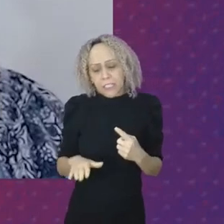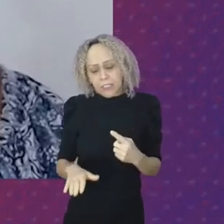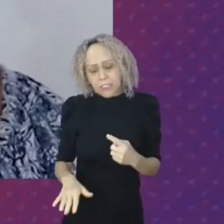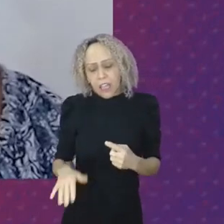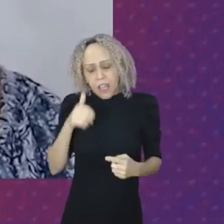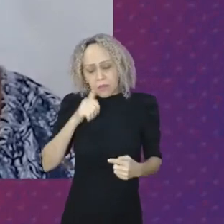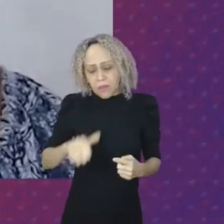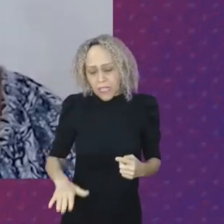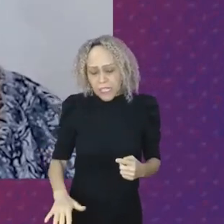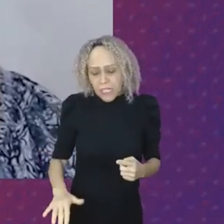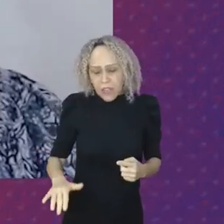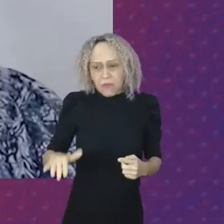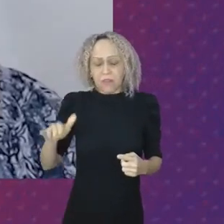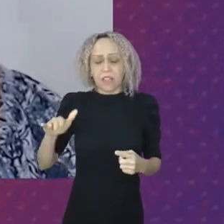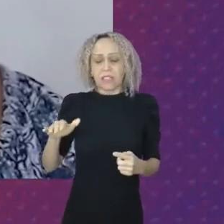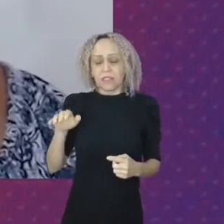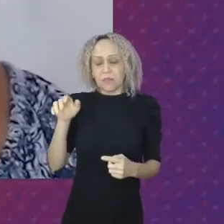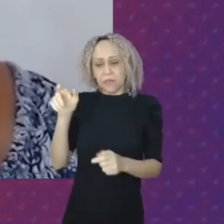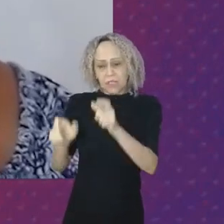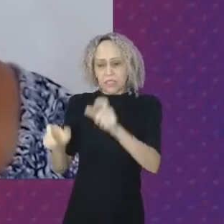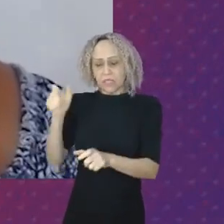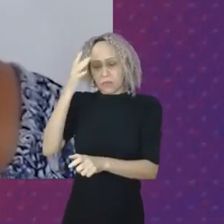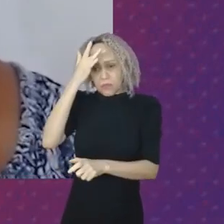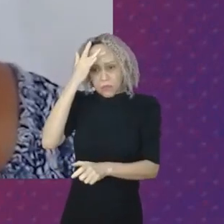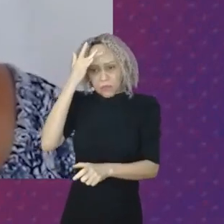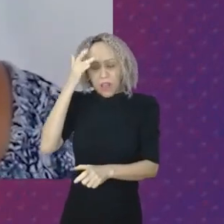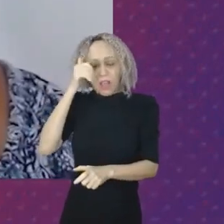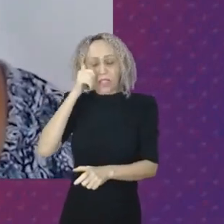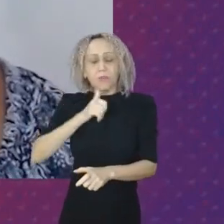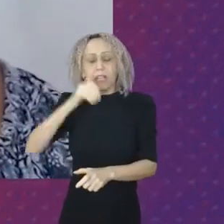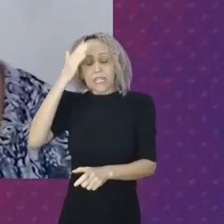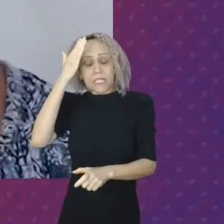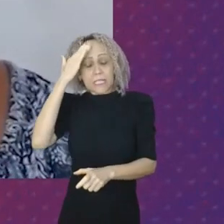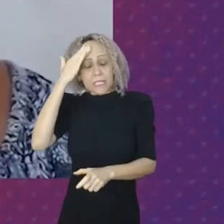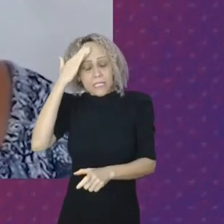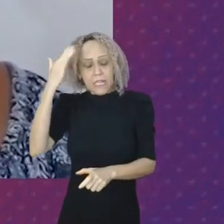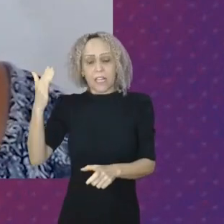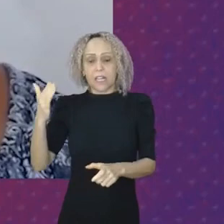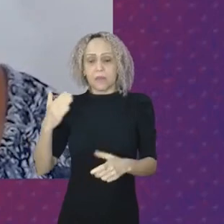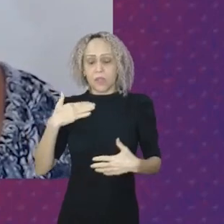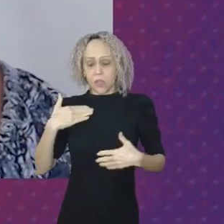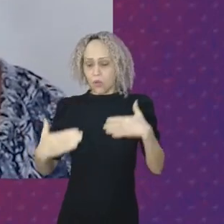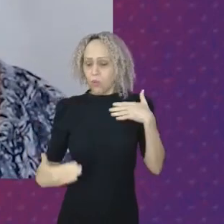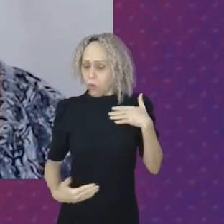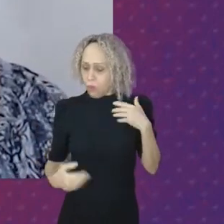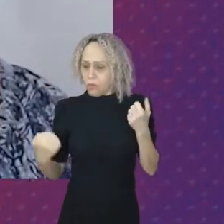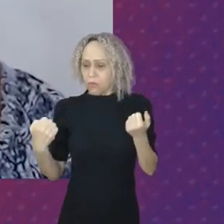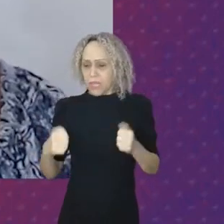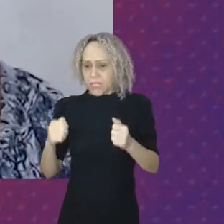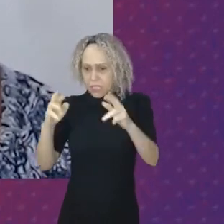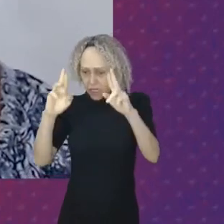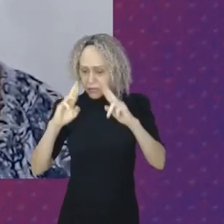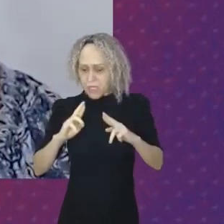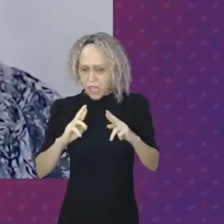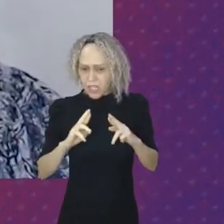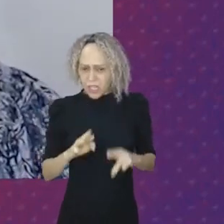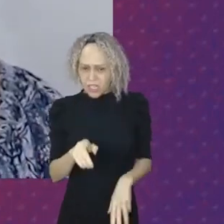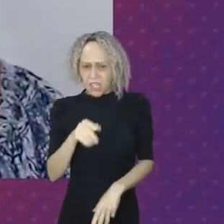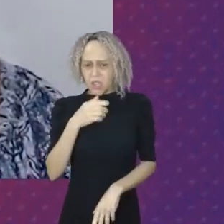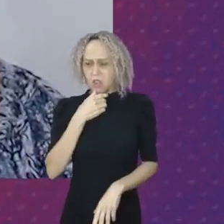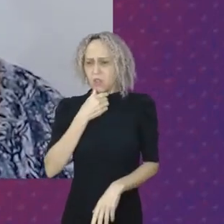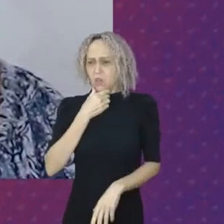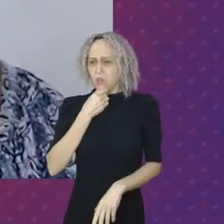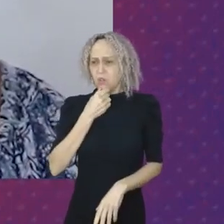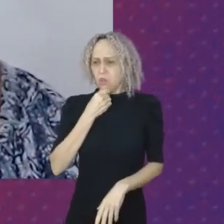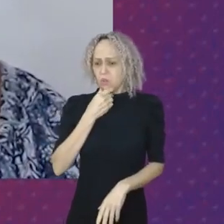seu corpo precisa ser respeitado. Não é legal que meninos brinquem de levantar a saia da menina no recreio. Não é legal que meninos deitem no chão para